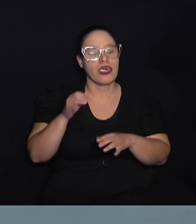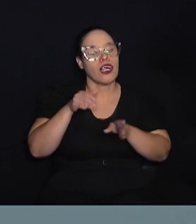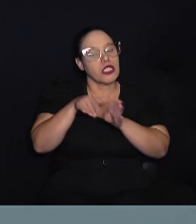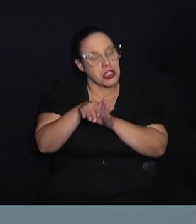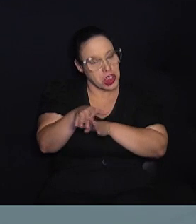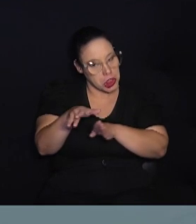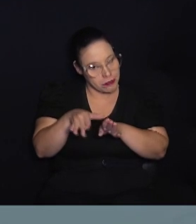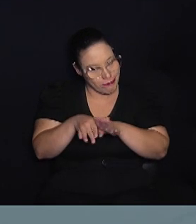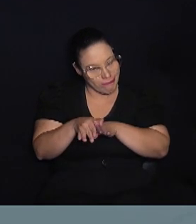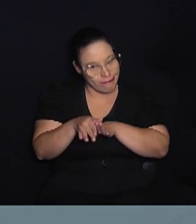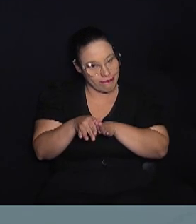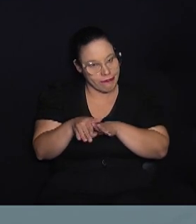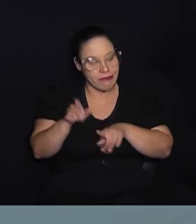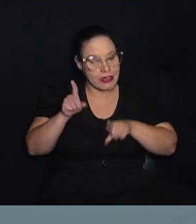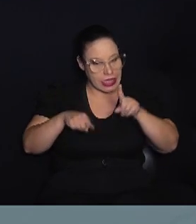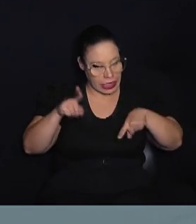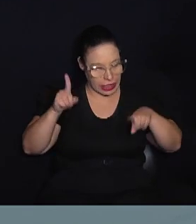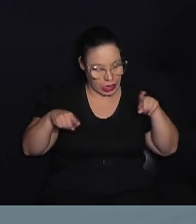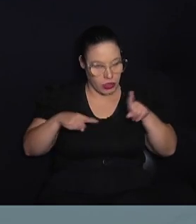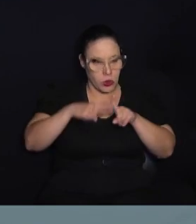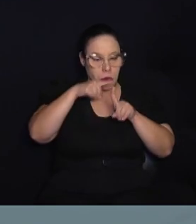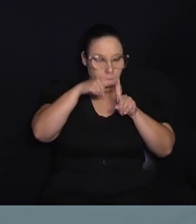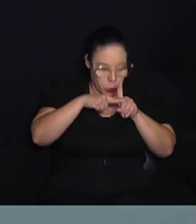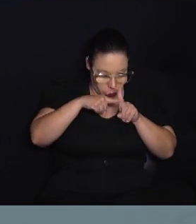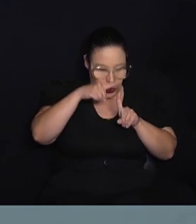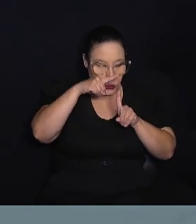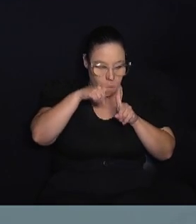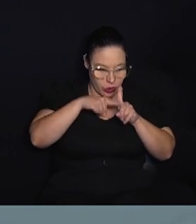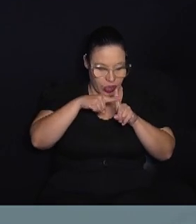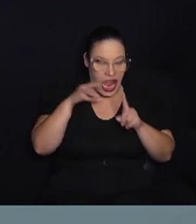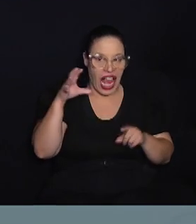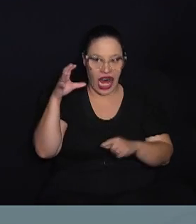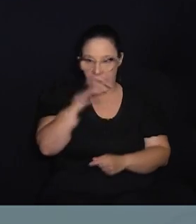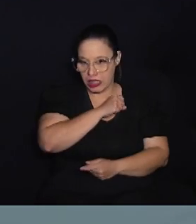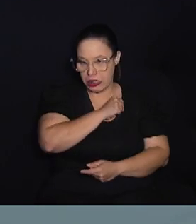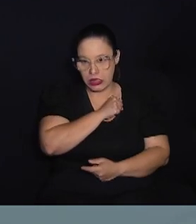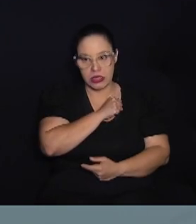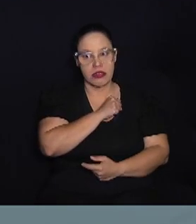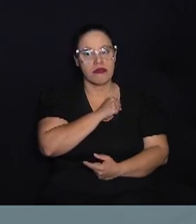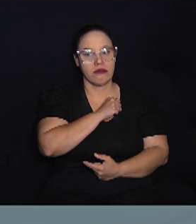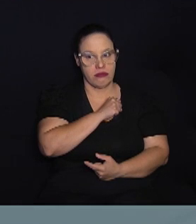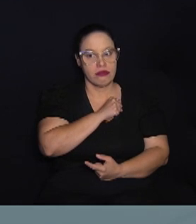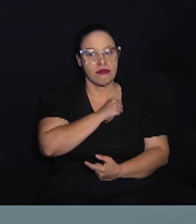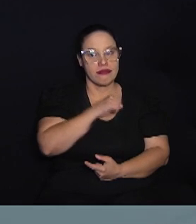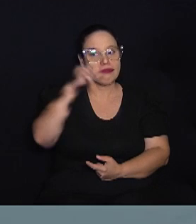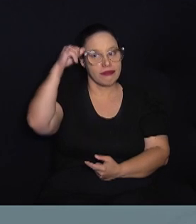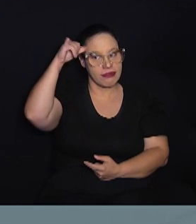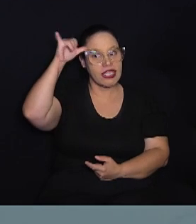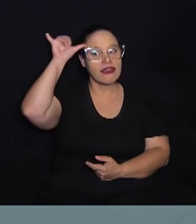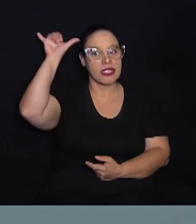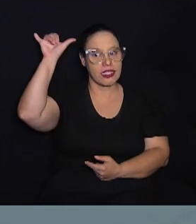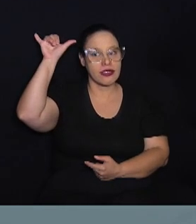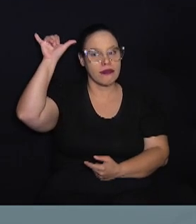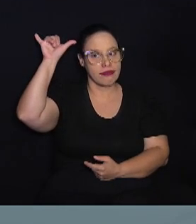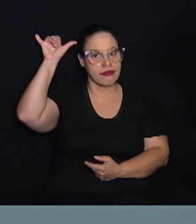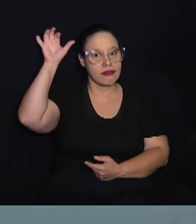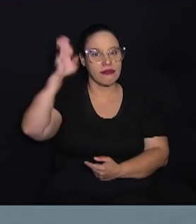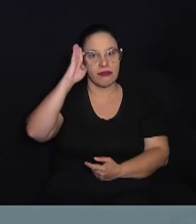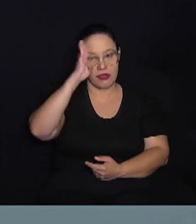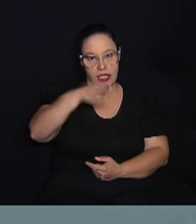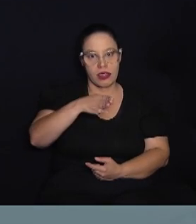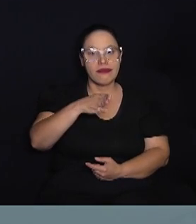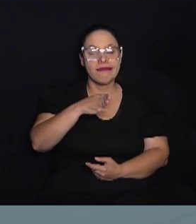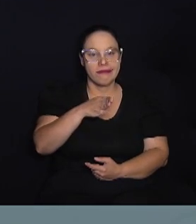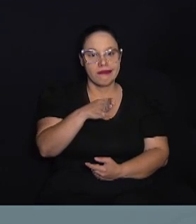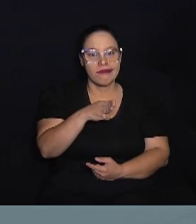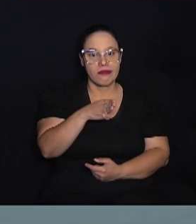sempre recomenda que essas variações térmicas rápidas elas sejam eh evitadas né Principalmente